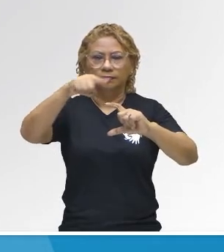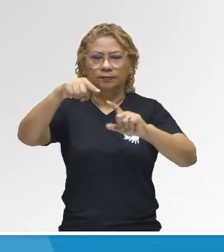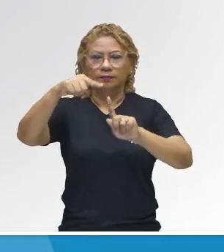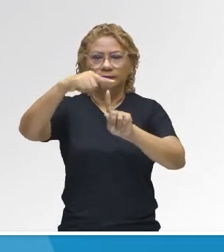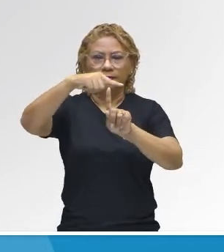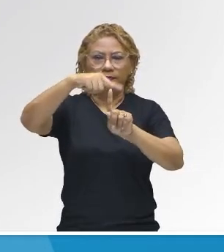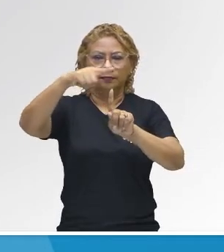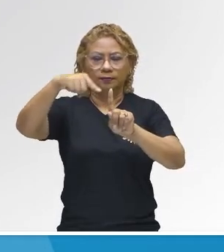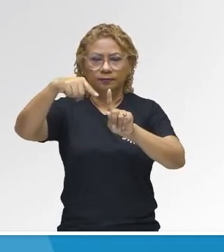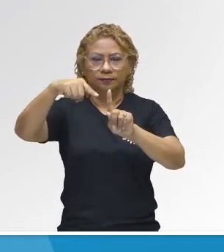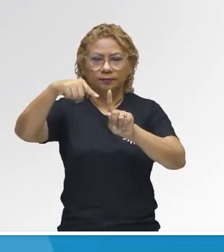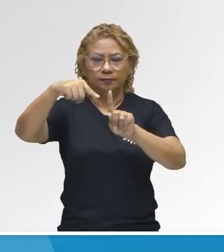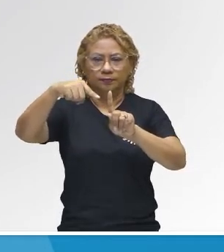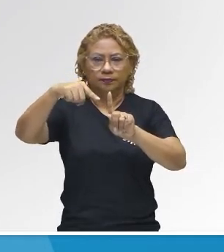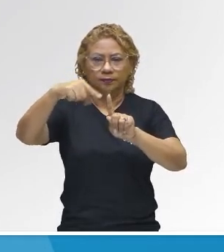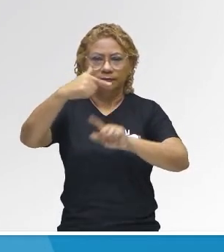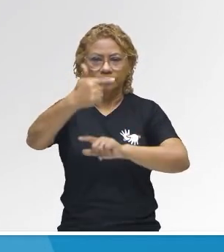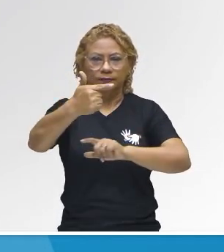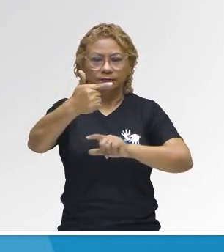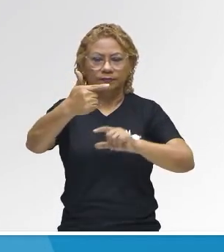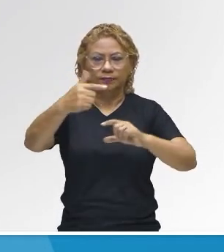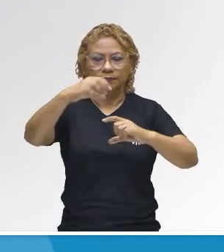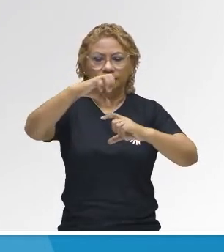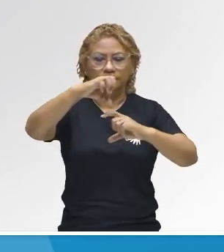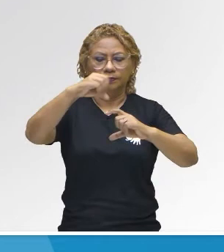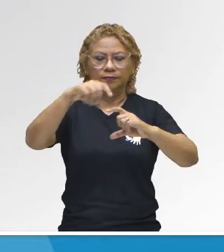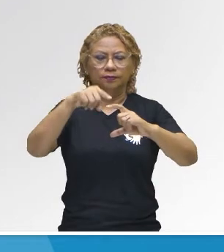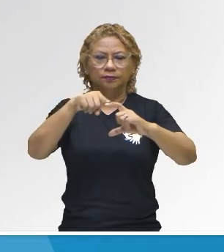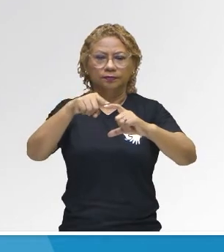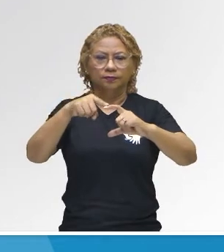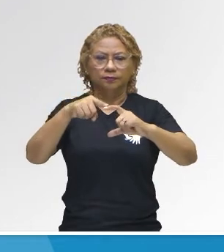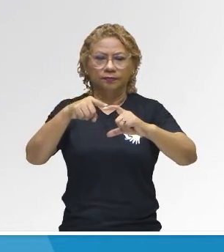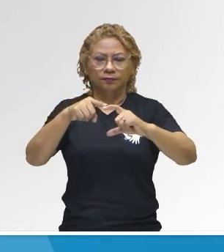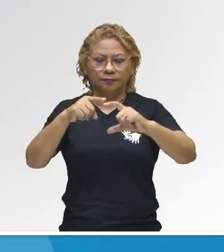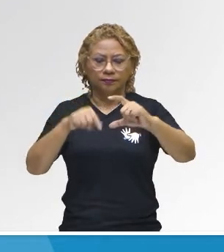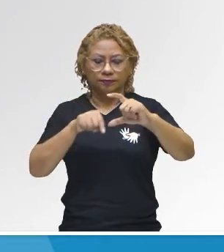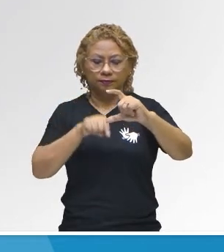sobre 2. 270 graus é